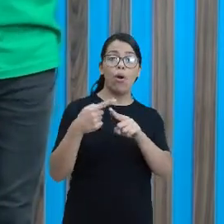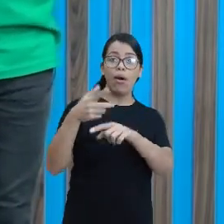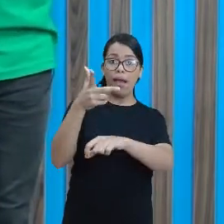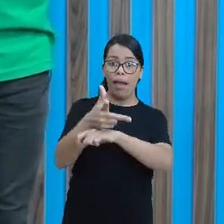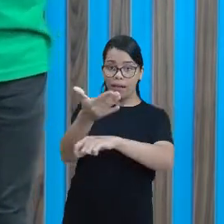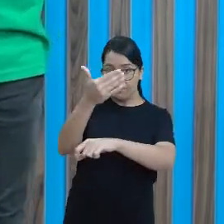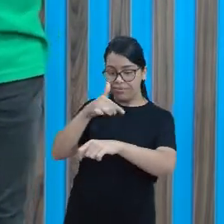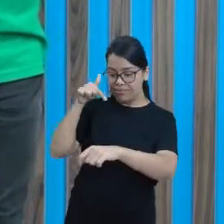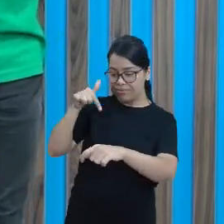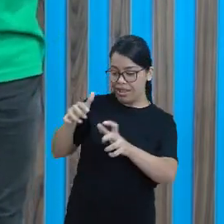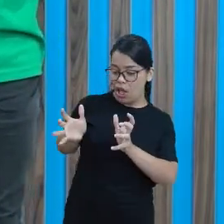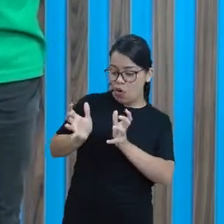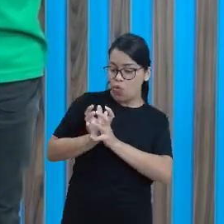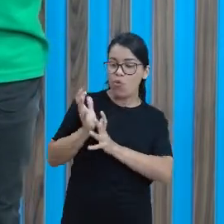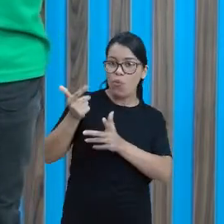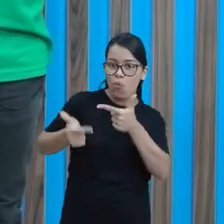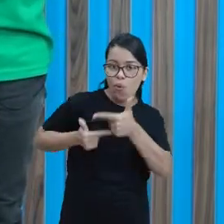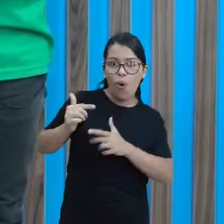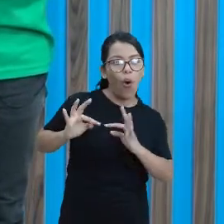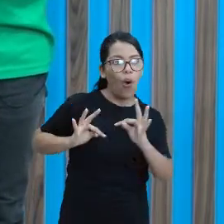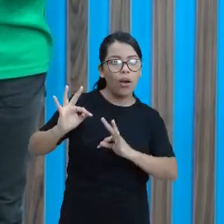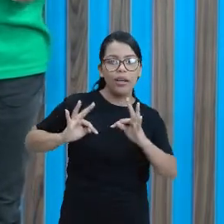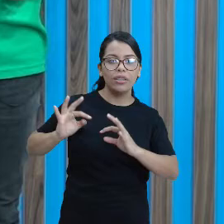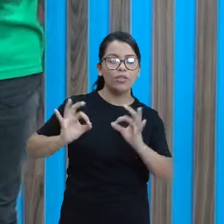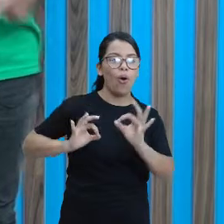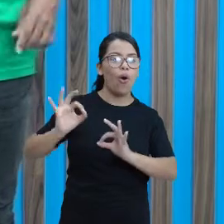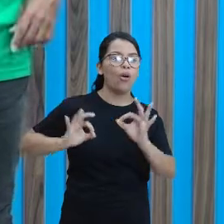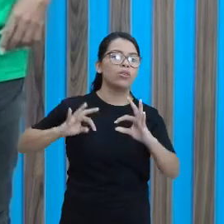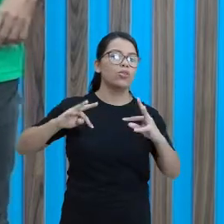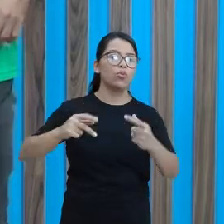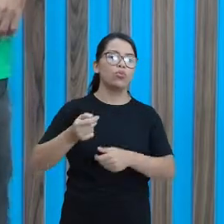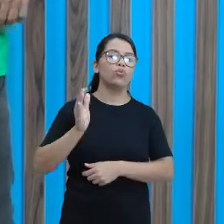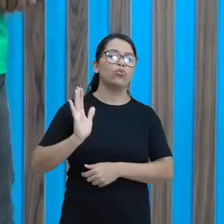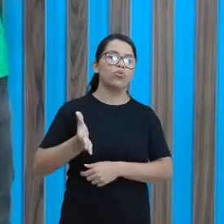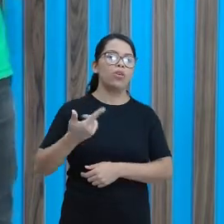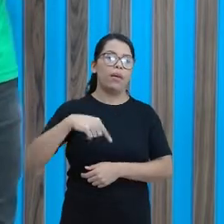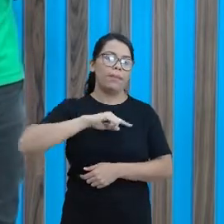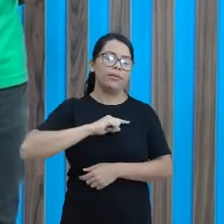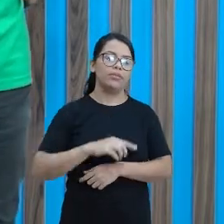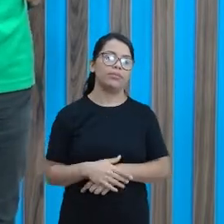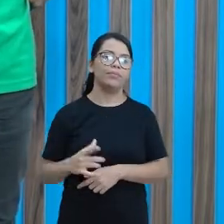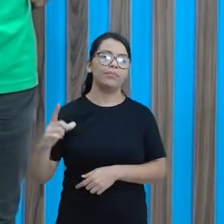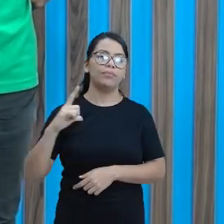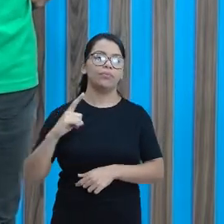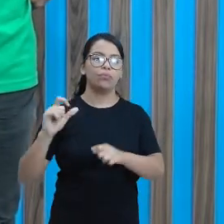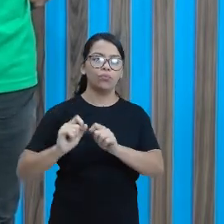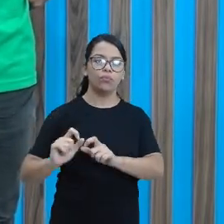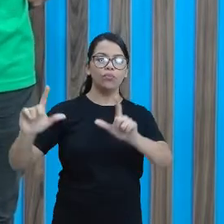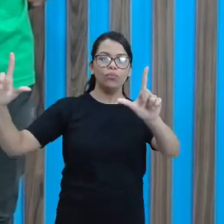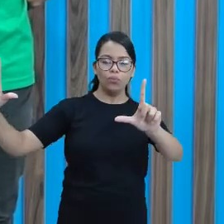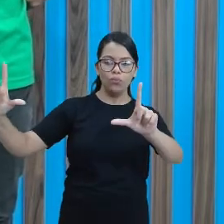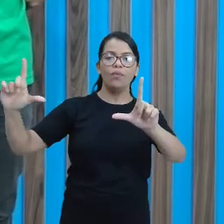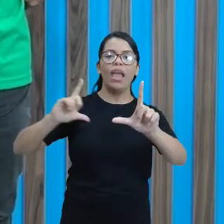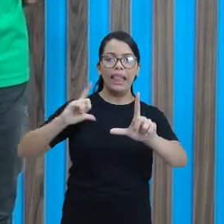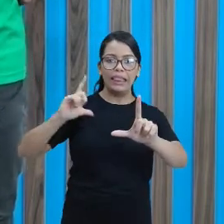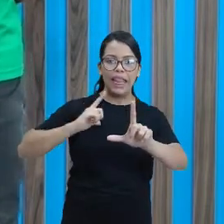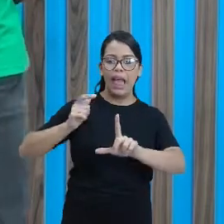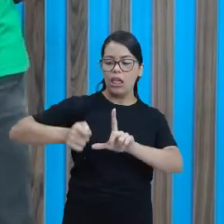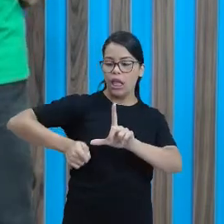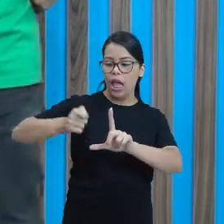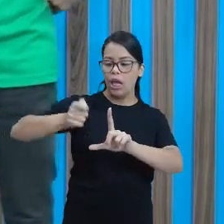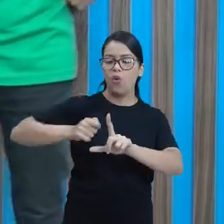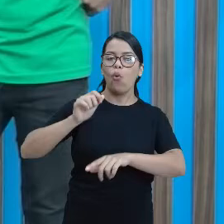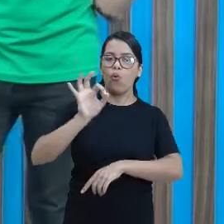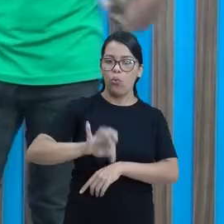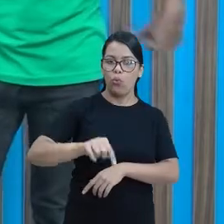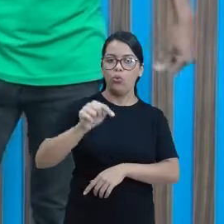aqui e dar a aula para vocês. Mas vamos embora, gente. Então, o pessoal da produção está me avisando. Tem QR Code hoje, né, produção? Tem QR Code, né? Então